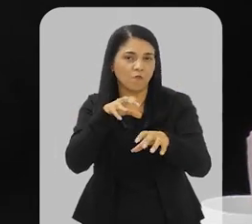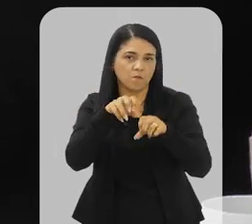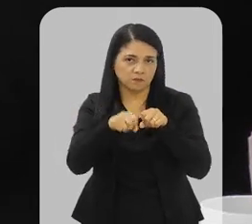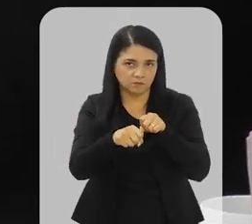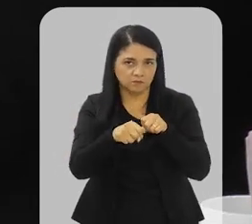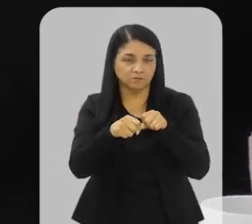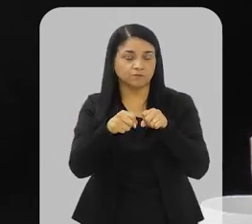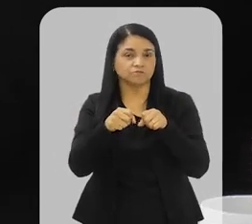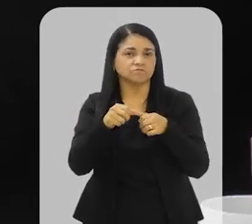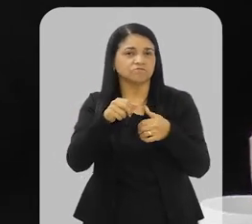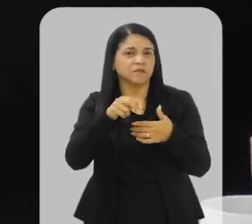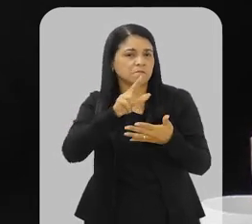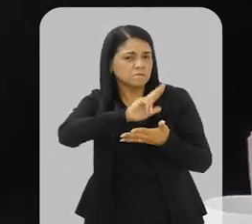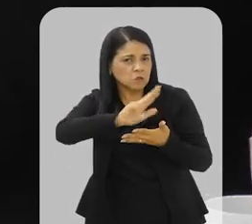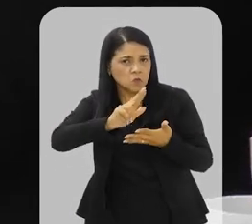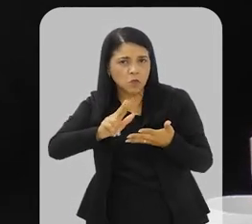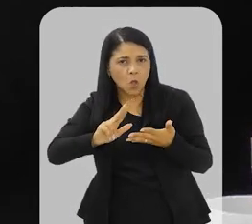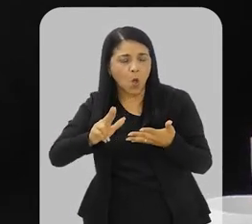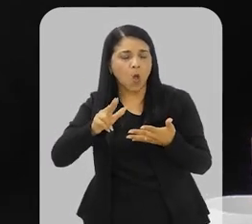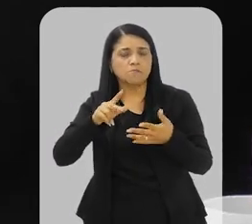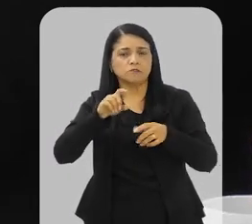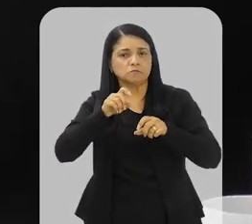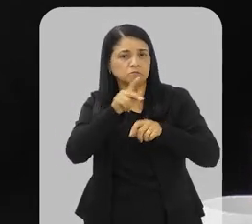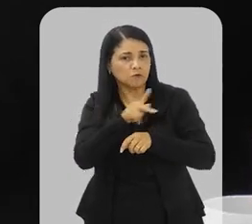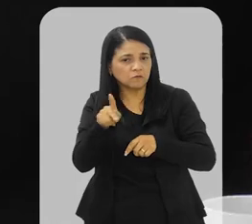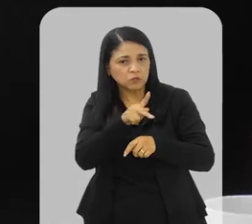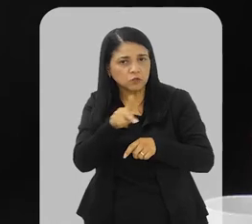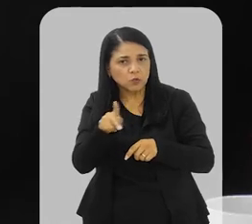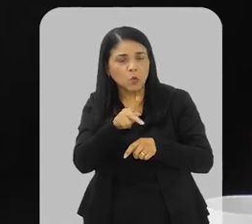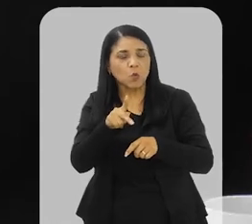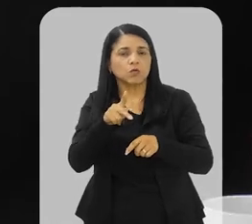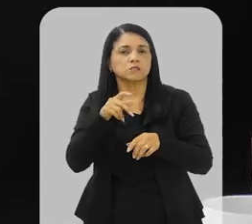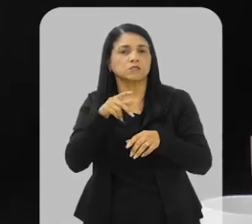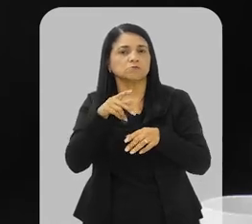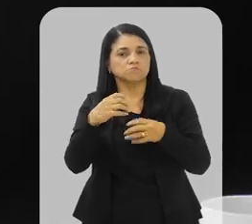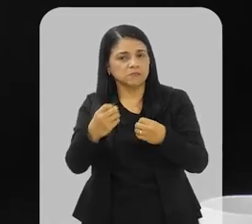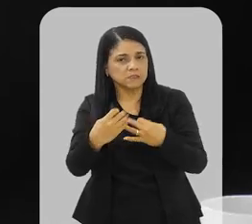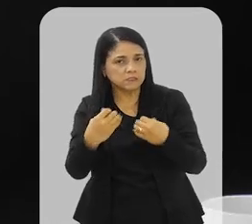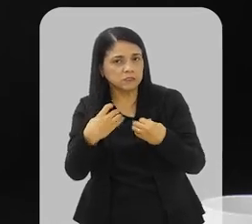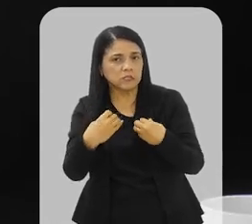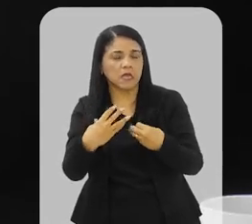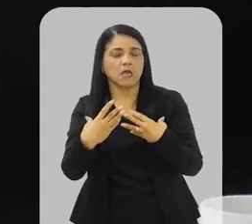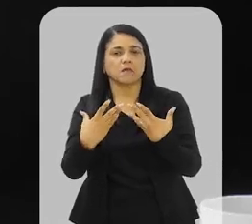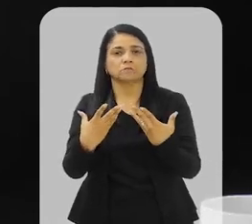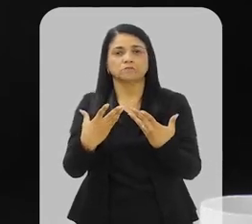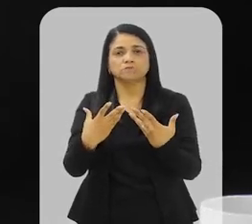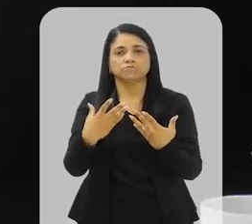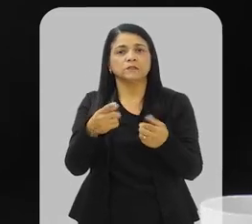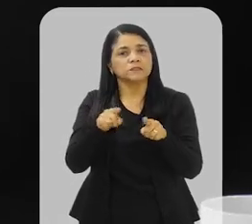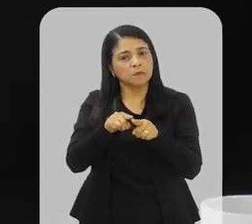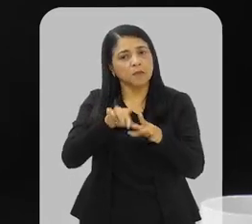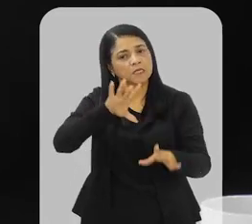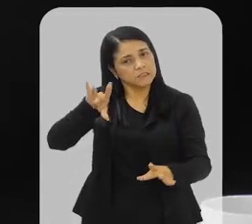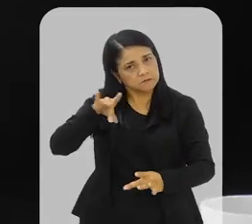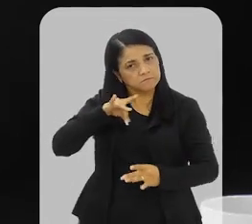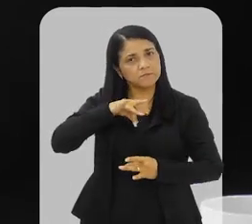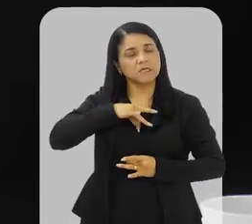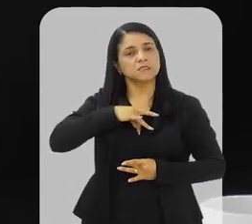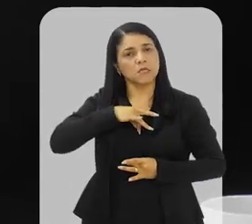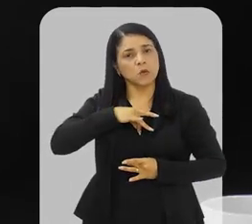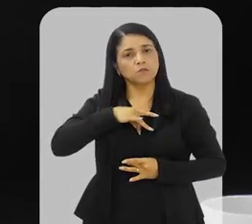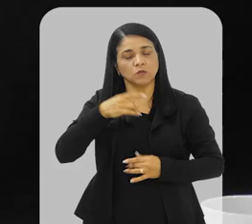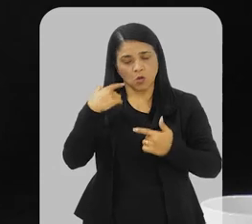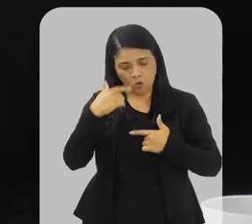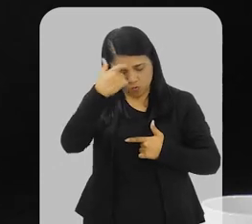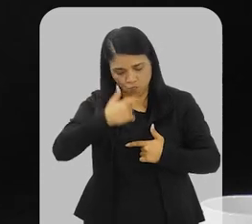da minha construção então grandes nomes e permearam a minha formação não só enquanto professores mas enquanto